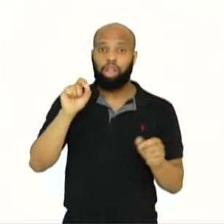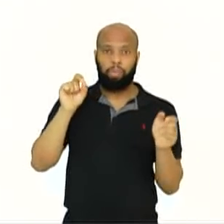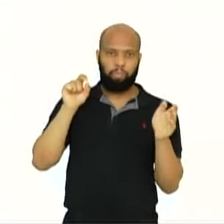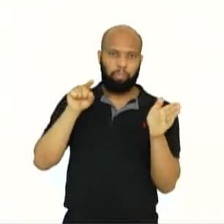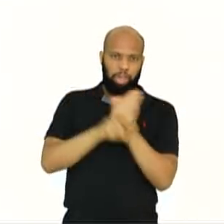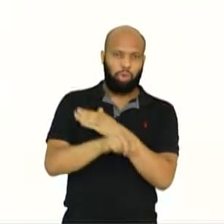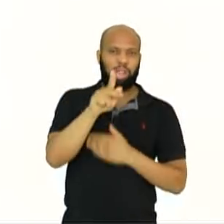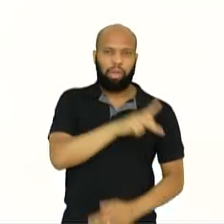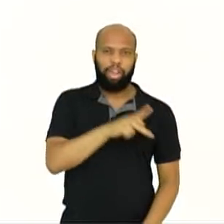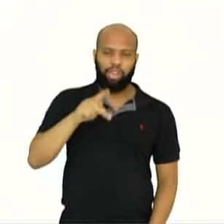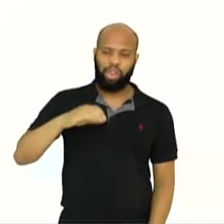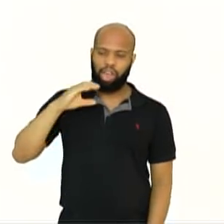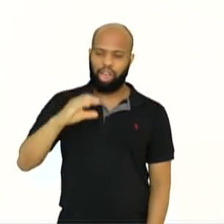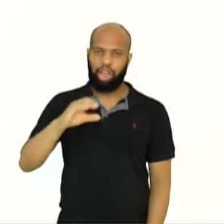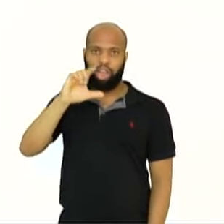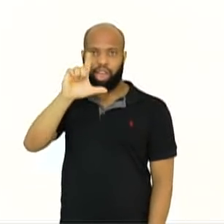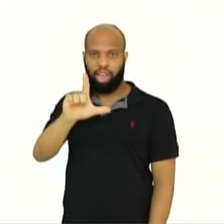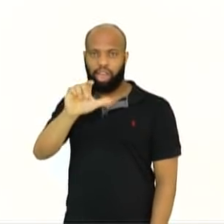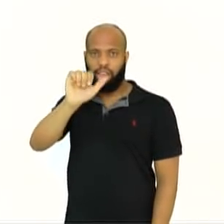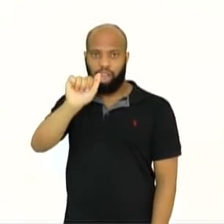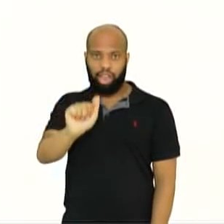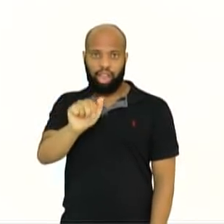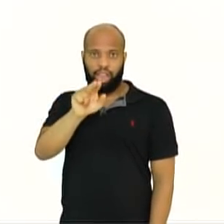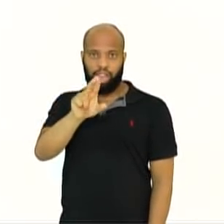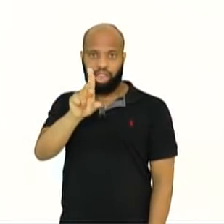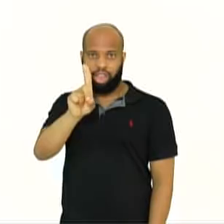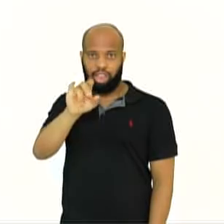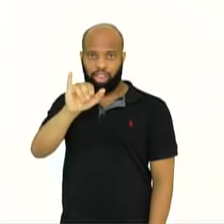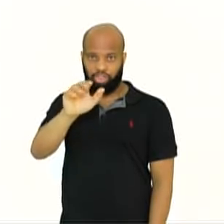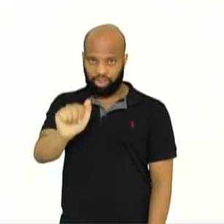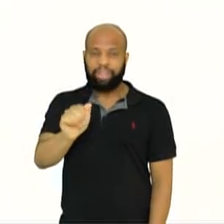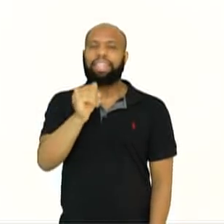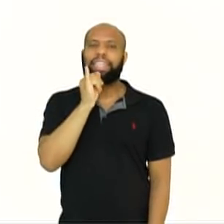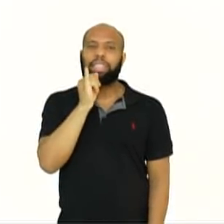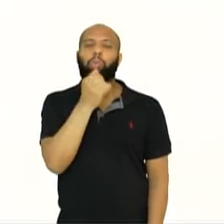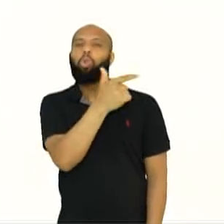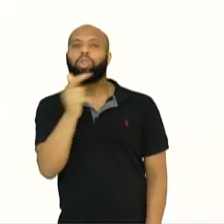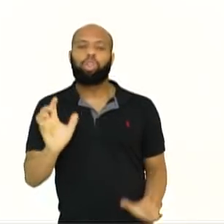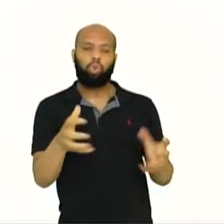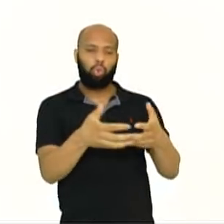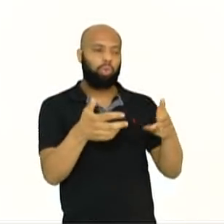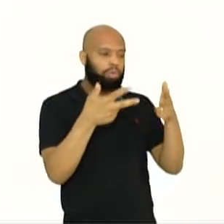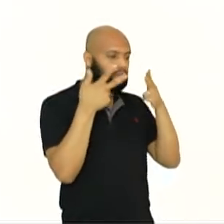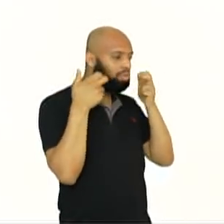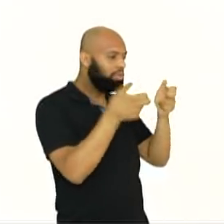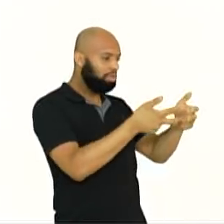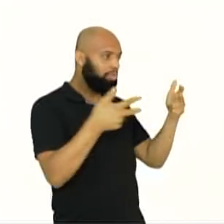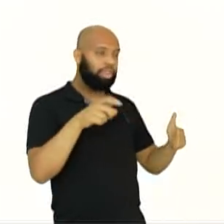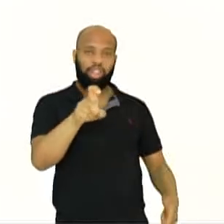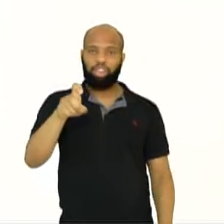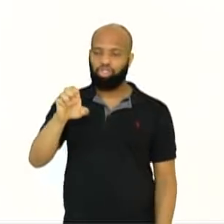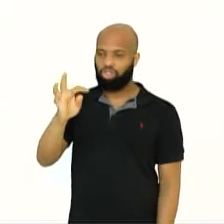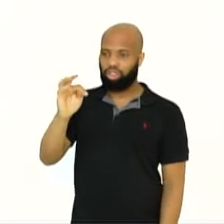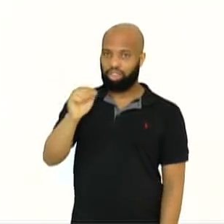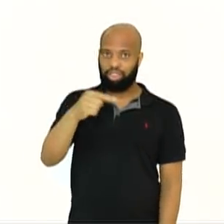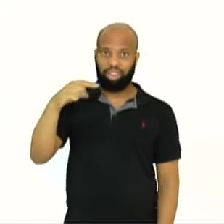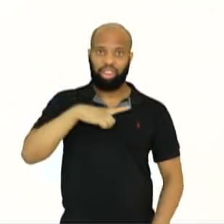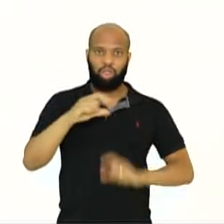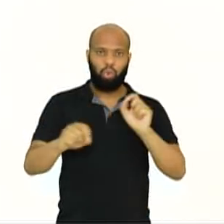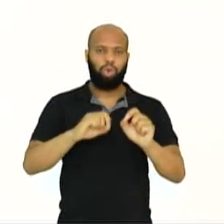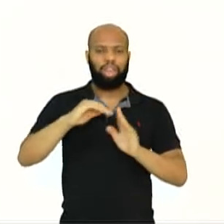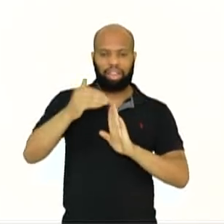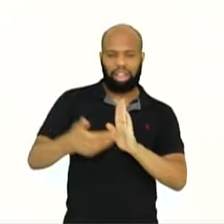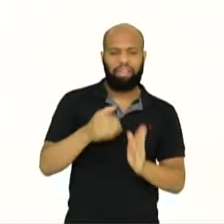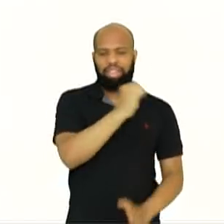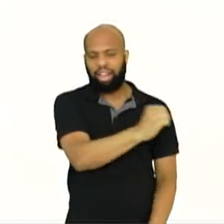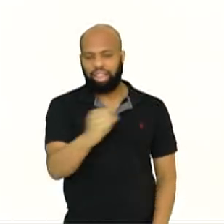Cláudia. Na ausência, né, no caso de um grupo indígena como os Chetás, que passaram por toda aquela situação de genocídio,